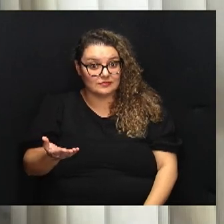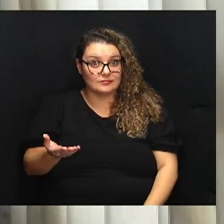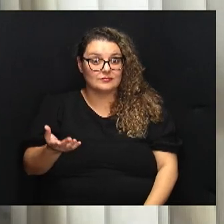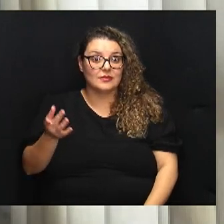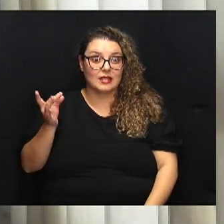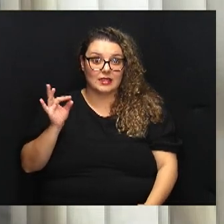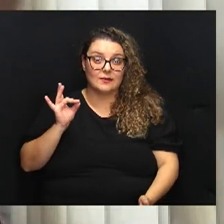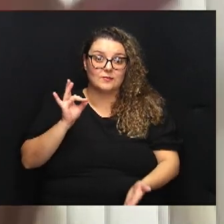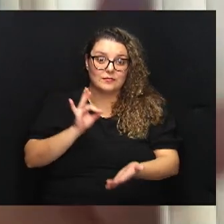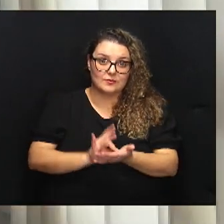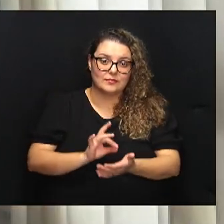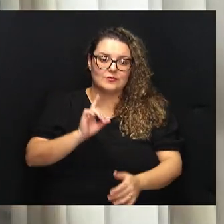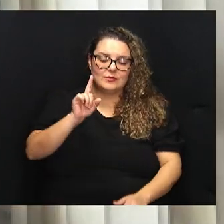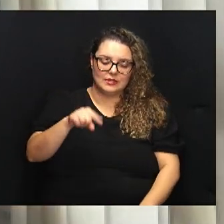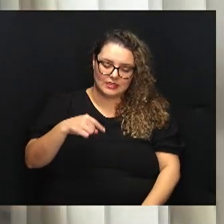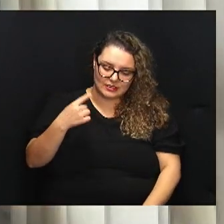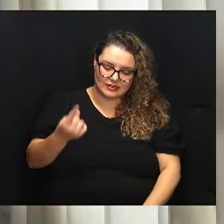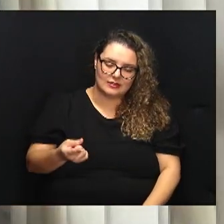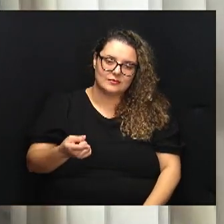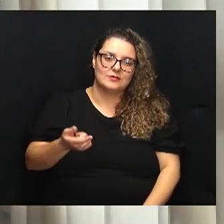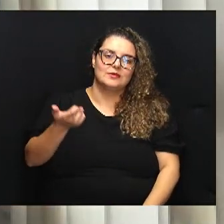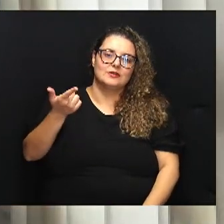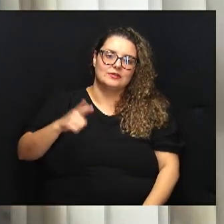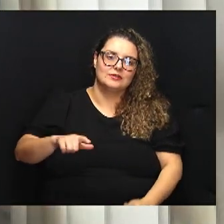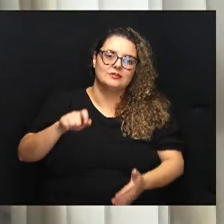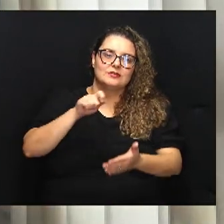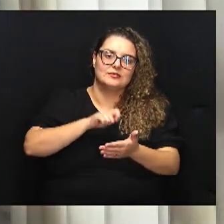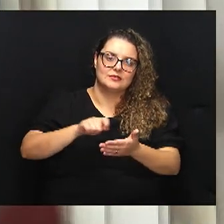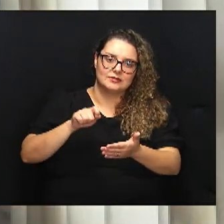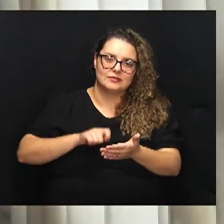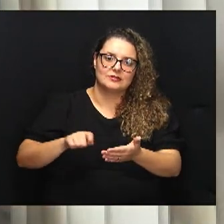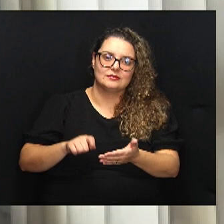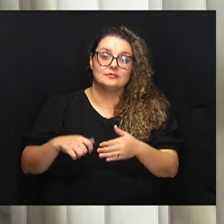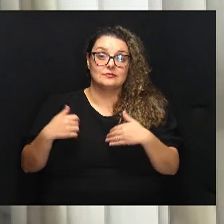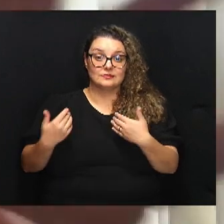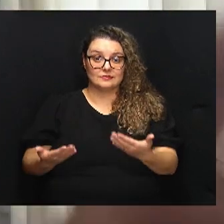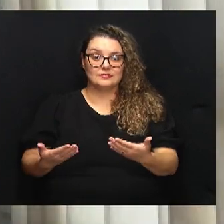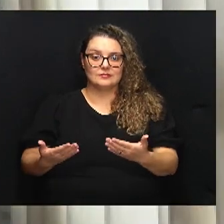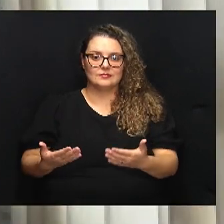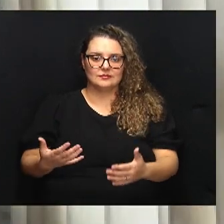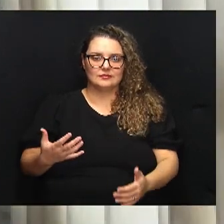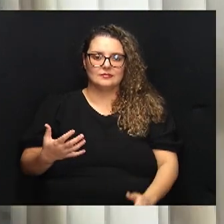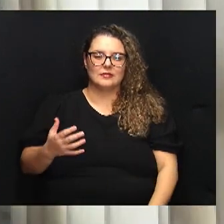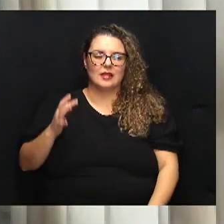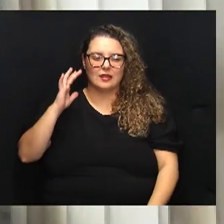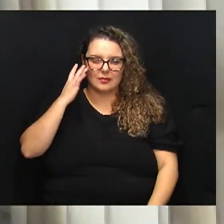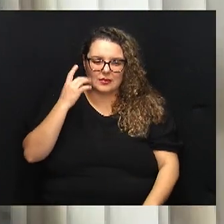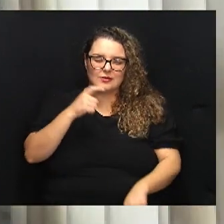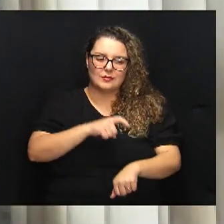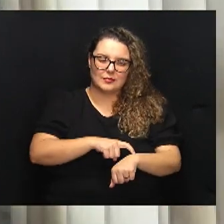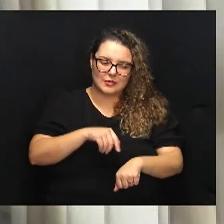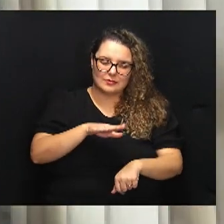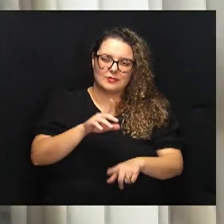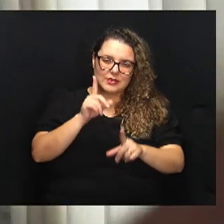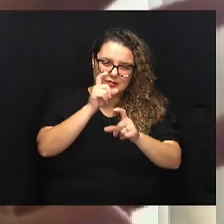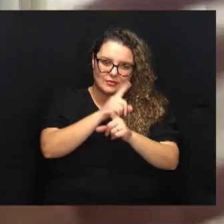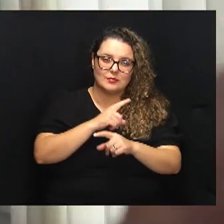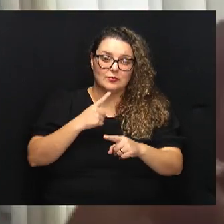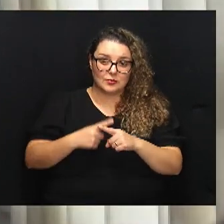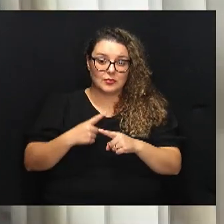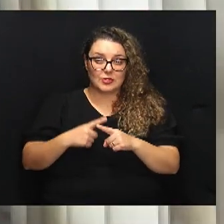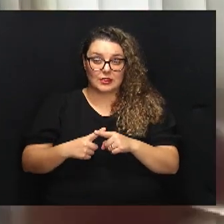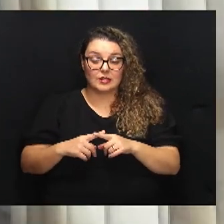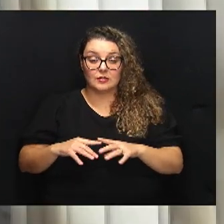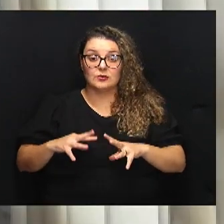realmente, para depois continuar escrevendo. Então, essa foi a parte mais difícil, porque realmente